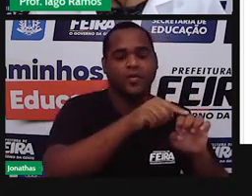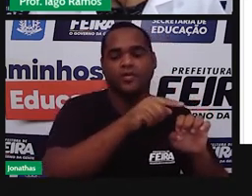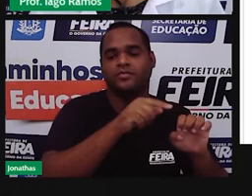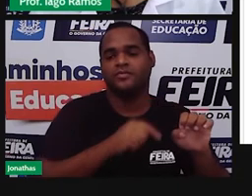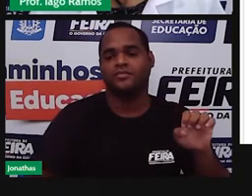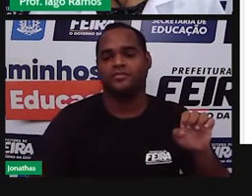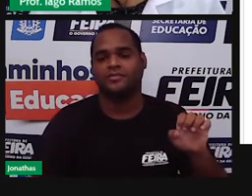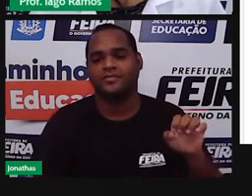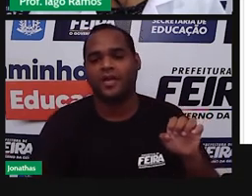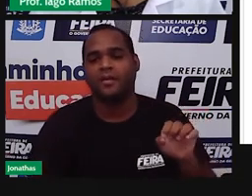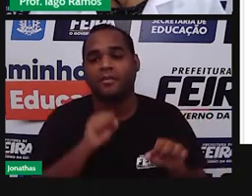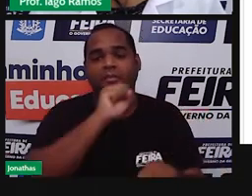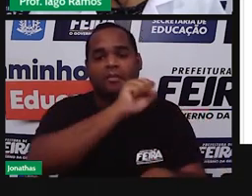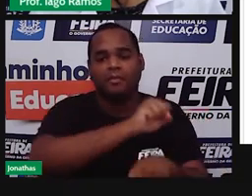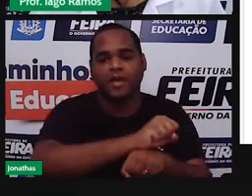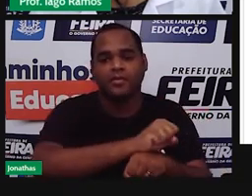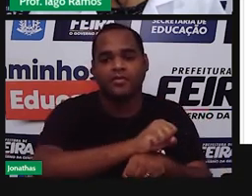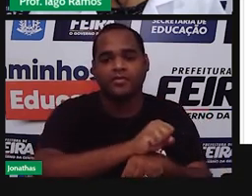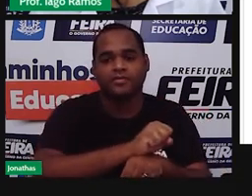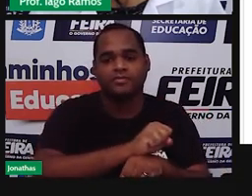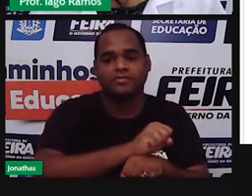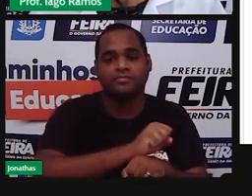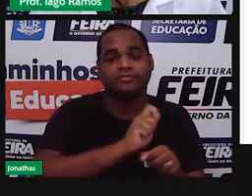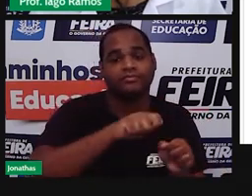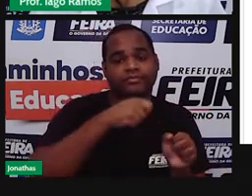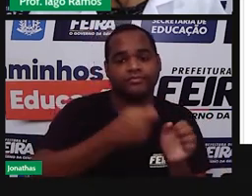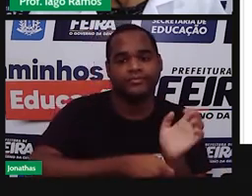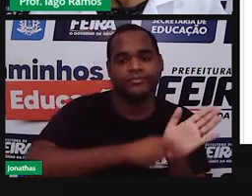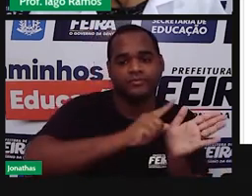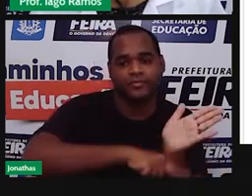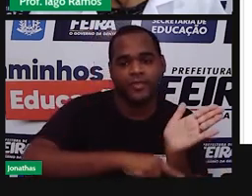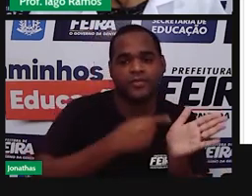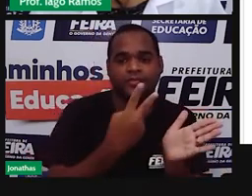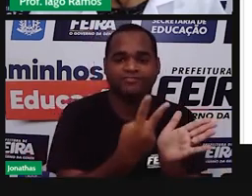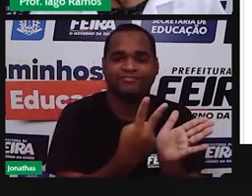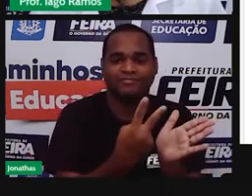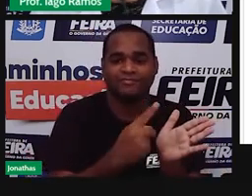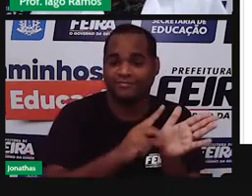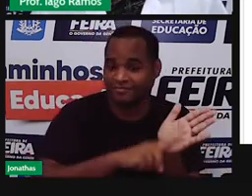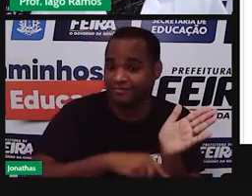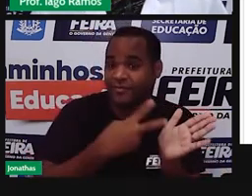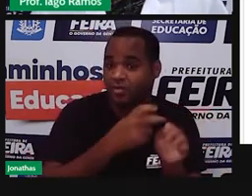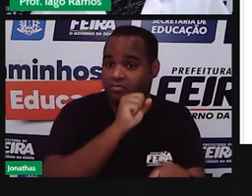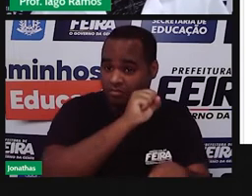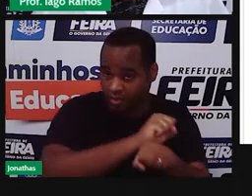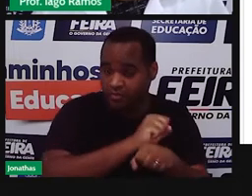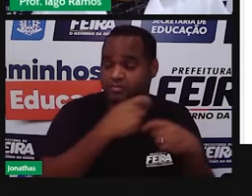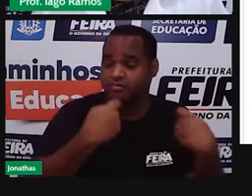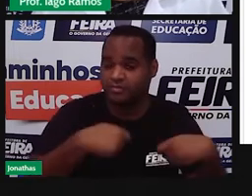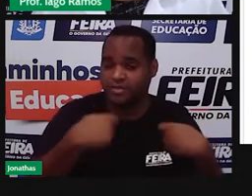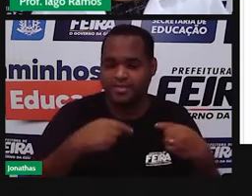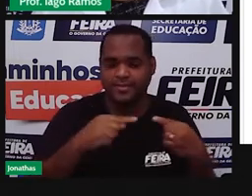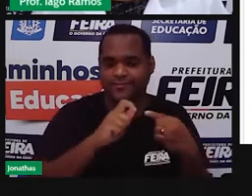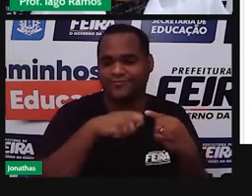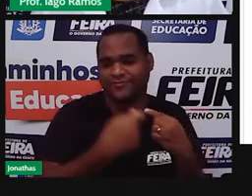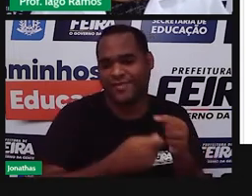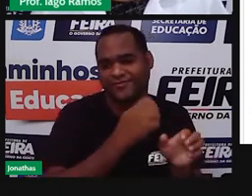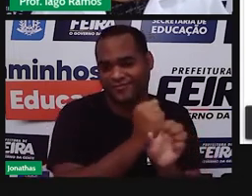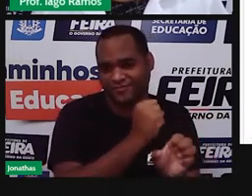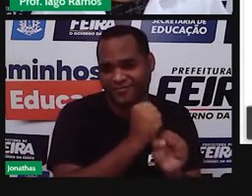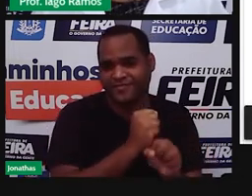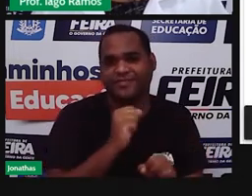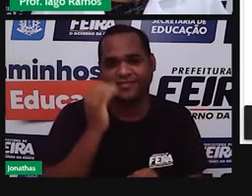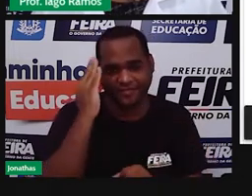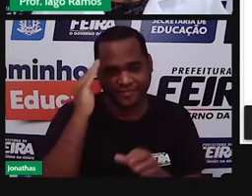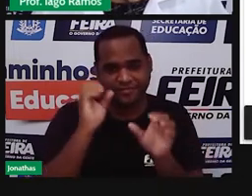7, 8. E aí ele para aqui, ó, no menos 2. Aonde parou é o resultado da conta. Então,